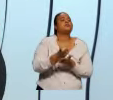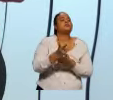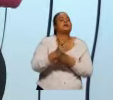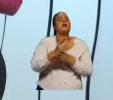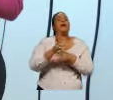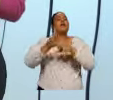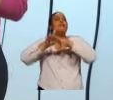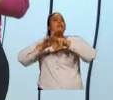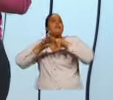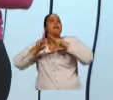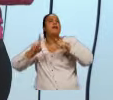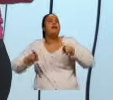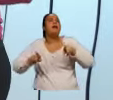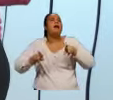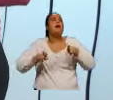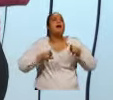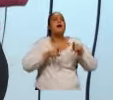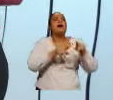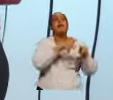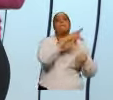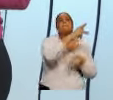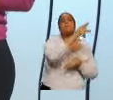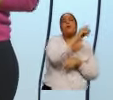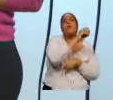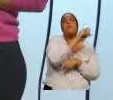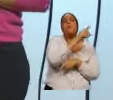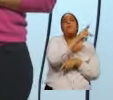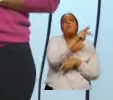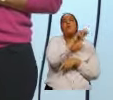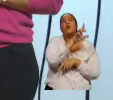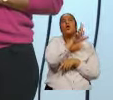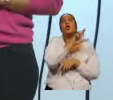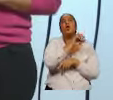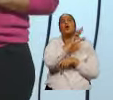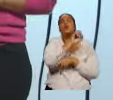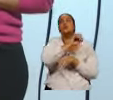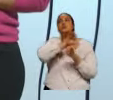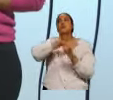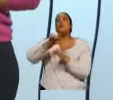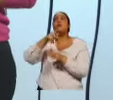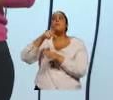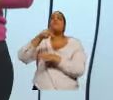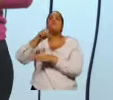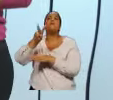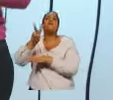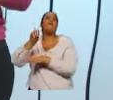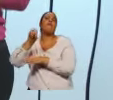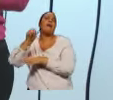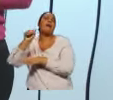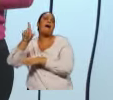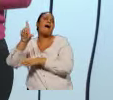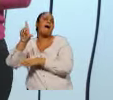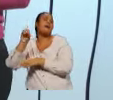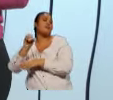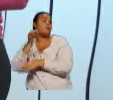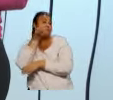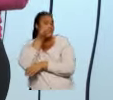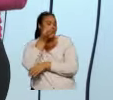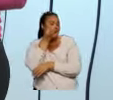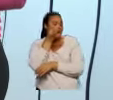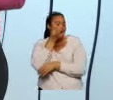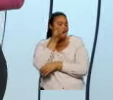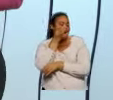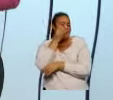diferenciar populoso de povoado quando eu falo assim com você olha é o brasil é um país